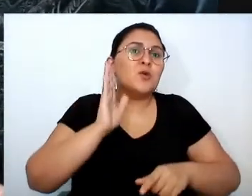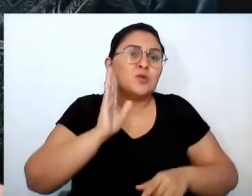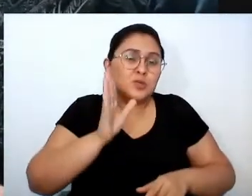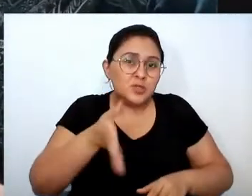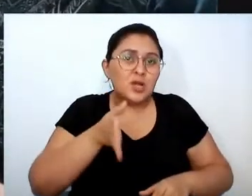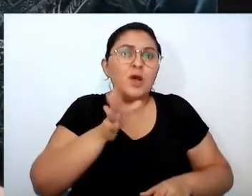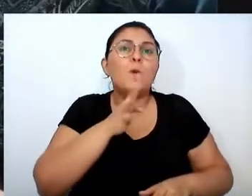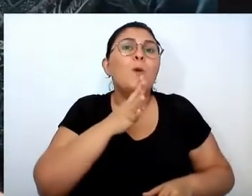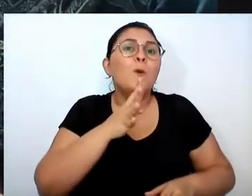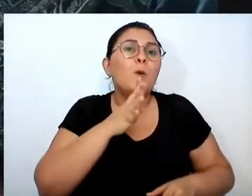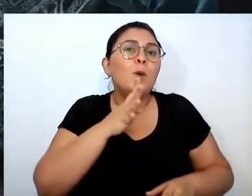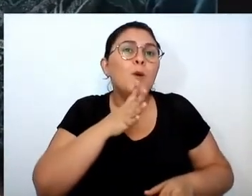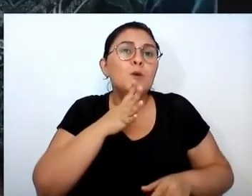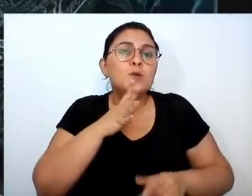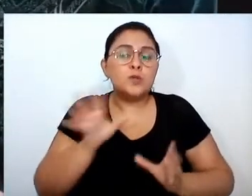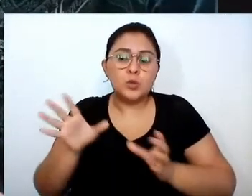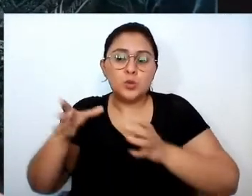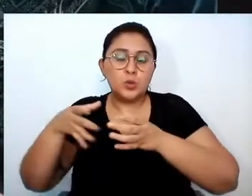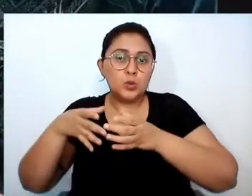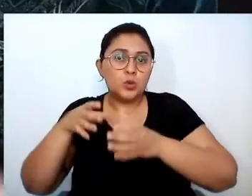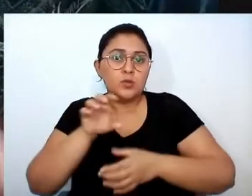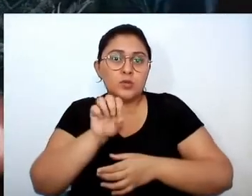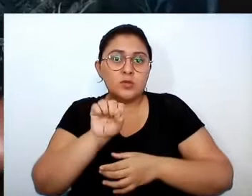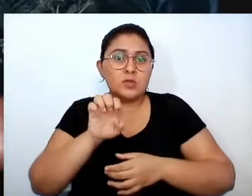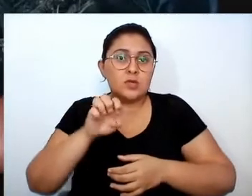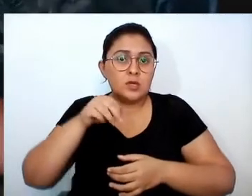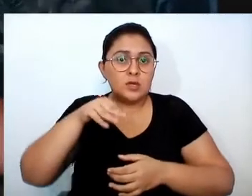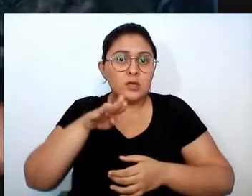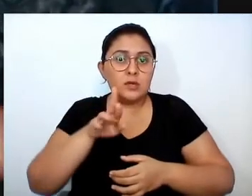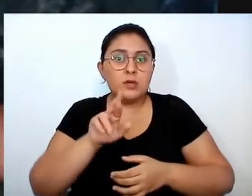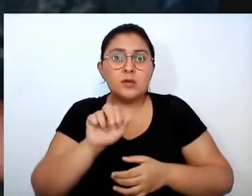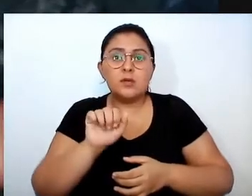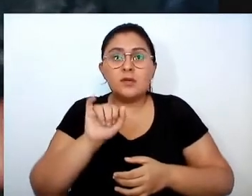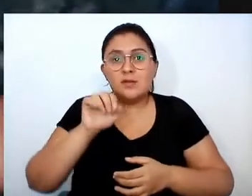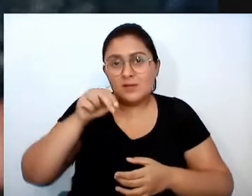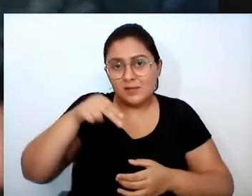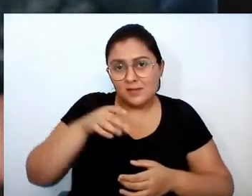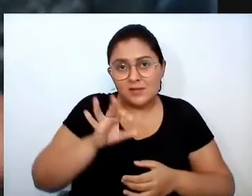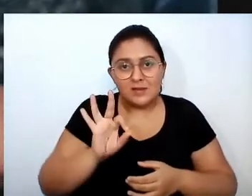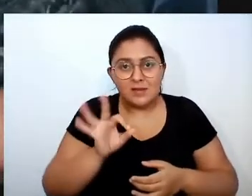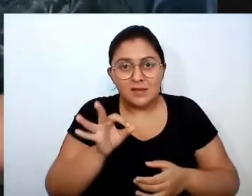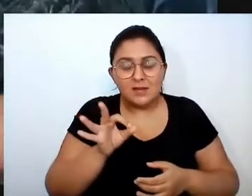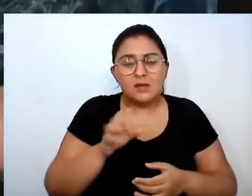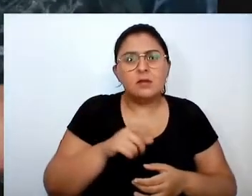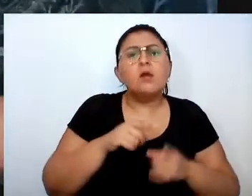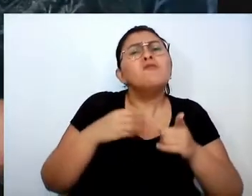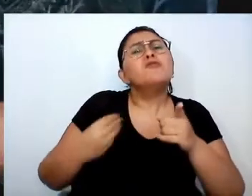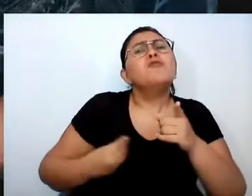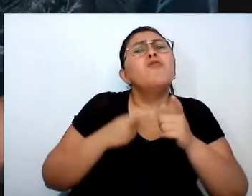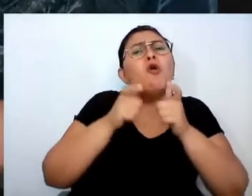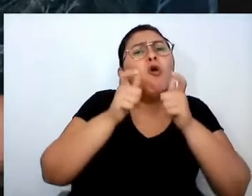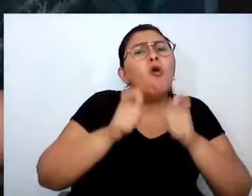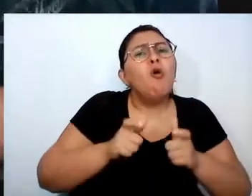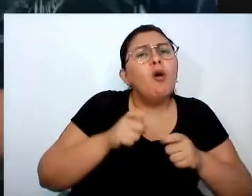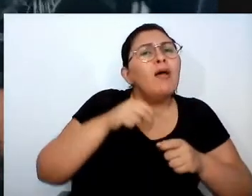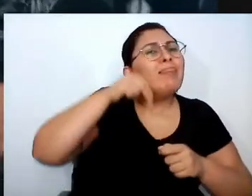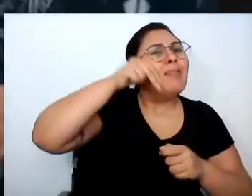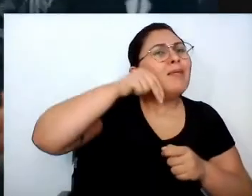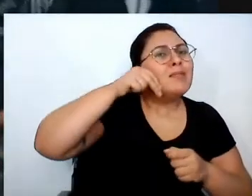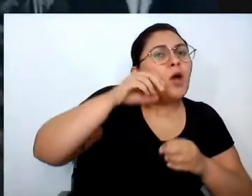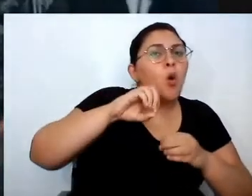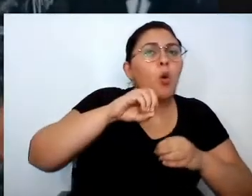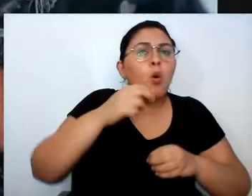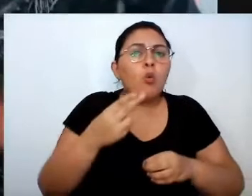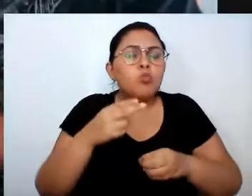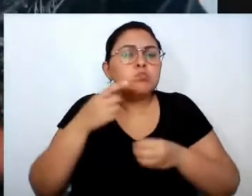os professores, né? Legal. E aí, José, esse processo todo você já estava aqui em Natal ou estava em Ceará-Mirim? Como era o